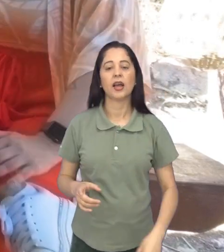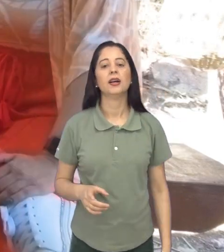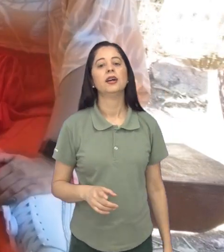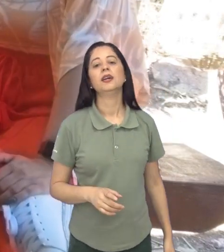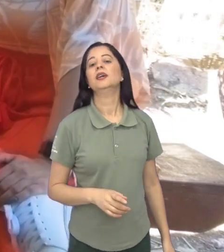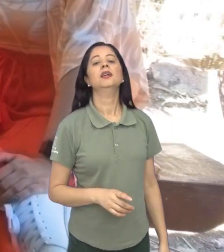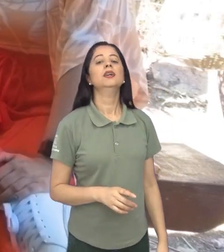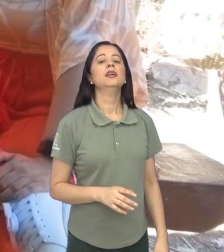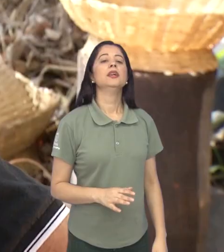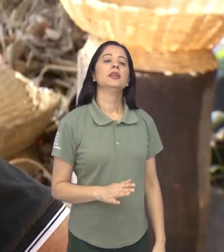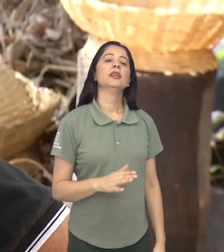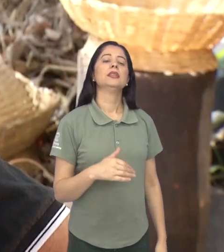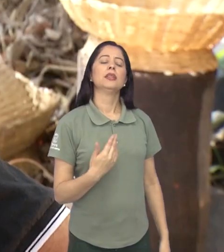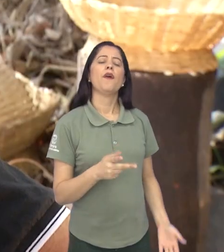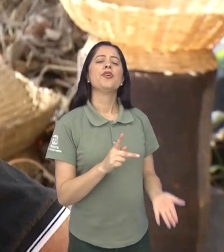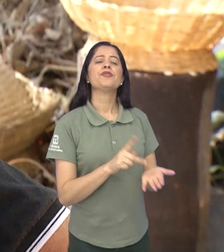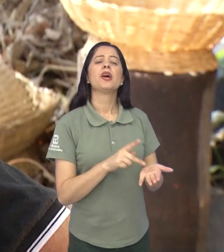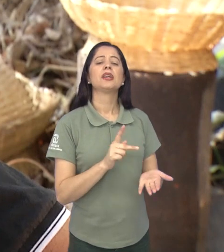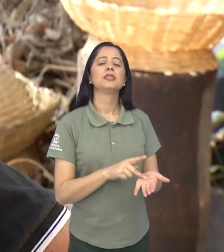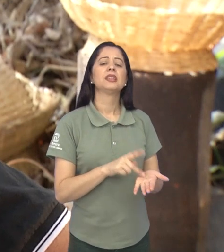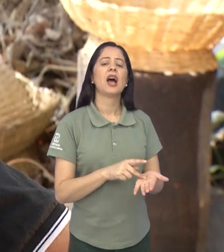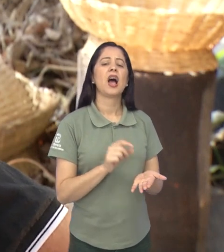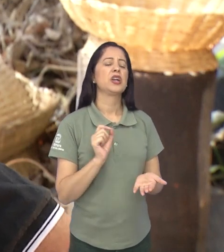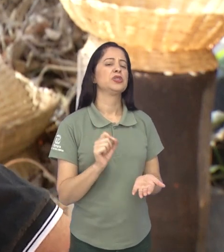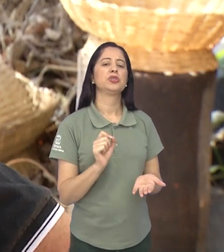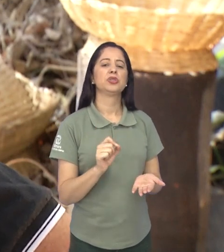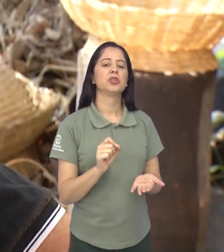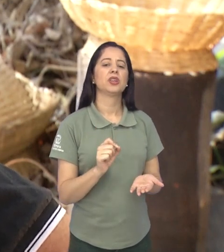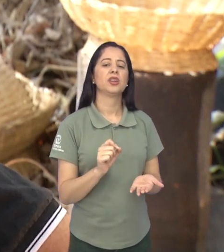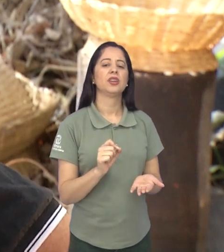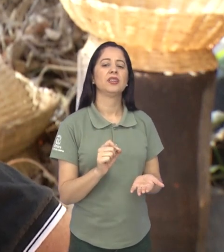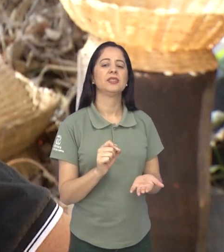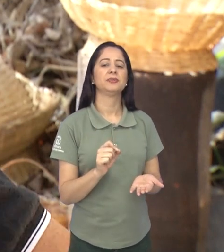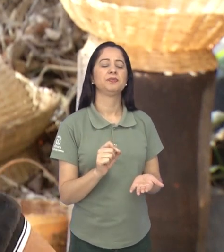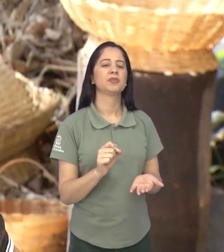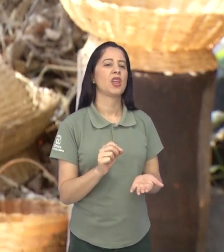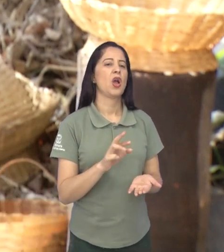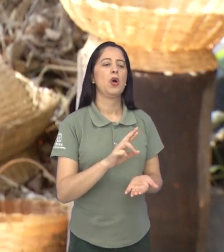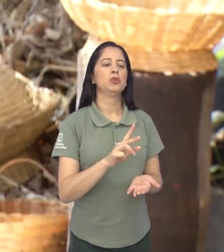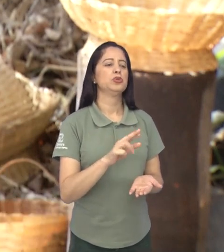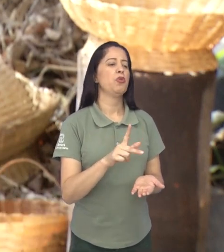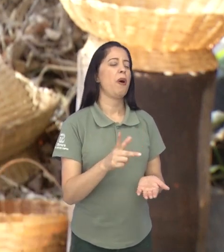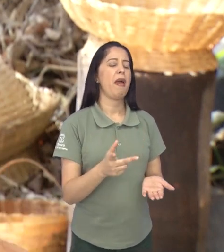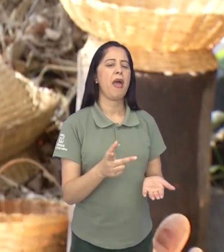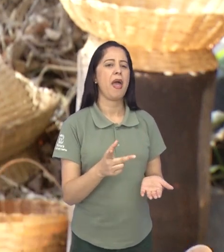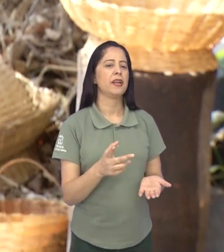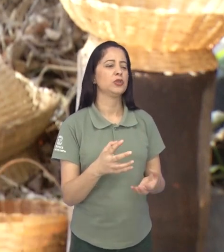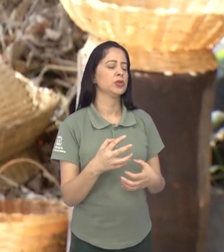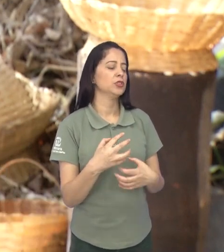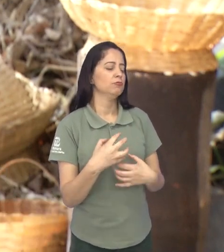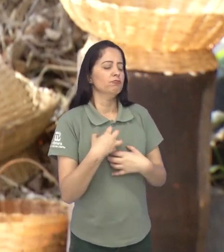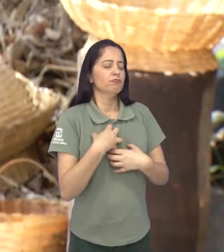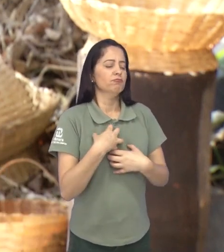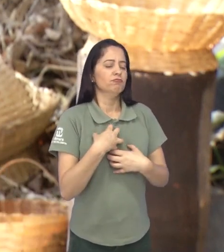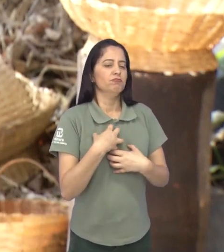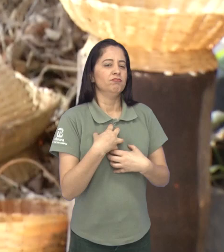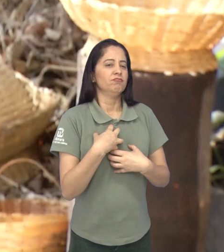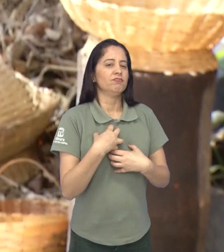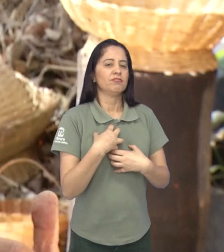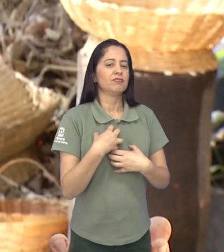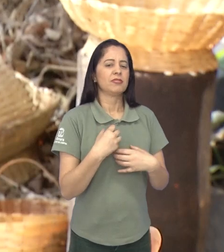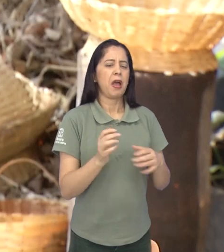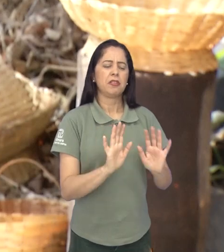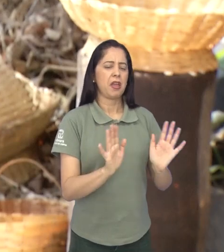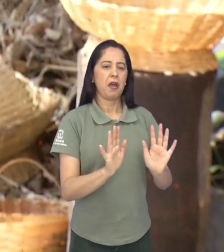história? Então, a real mesmo é que não foi por inspiração, não foi por